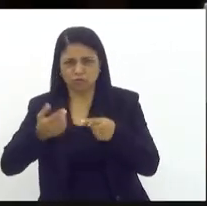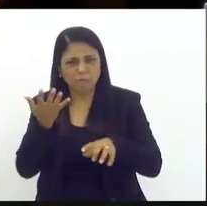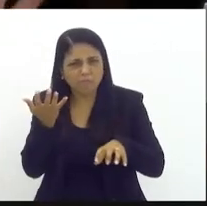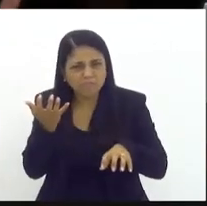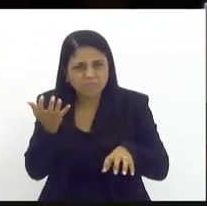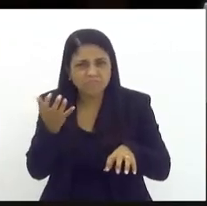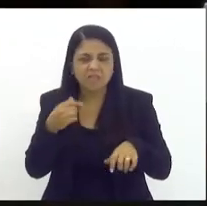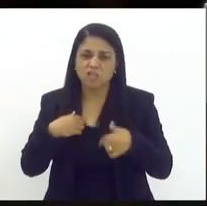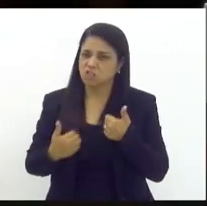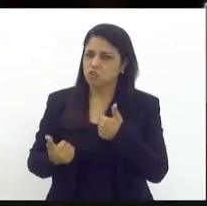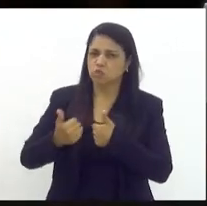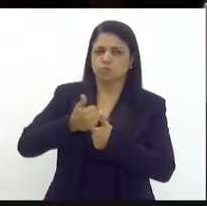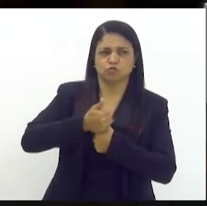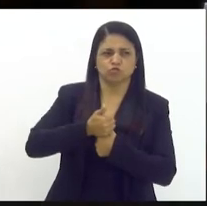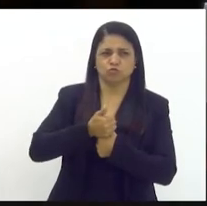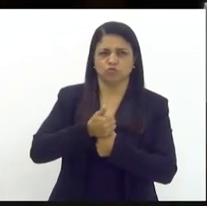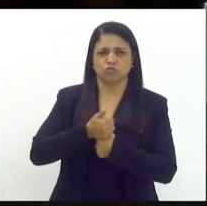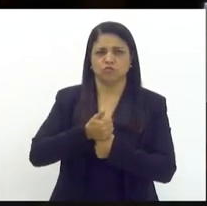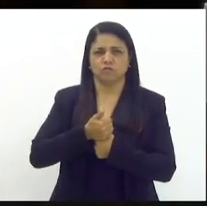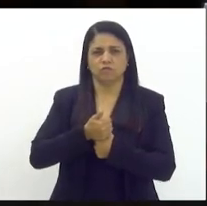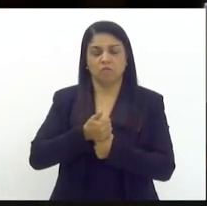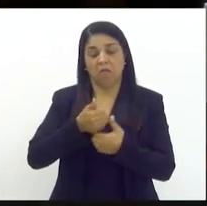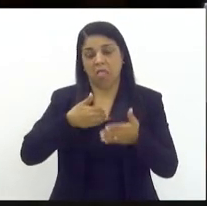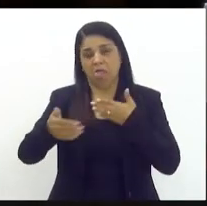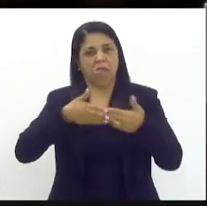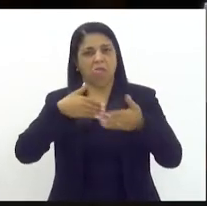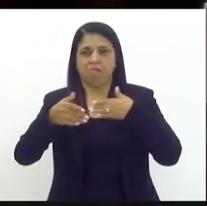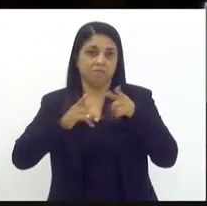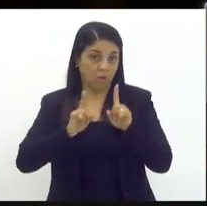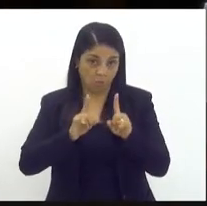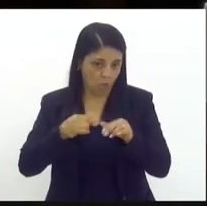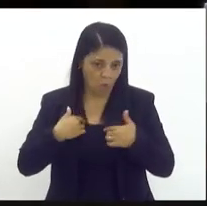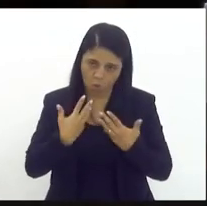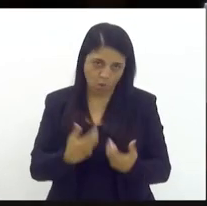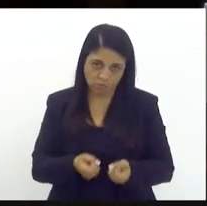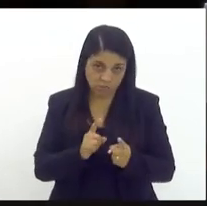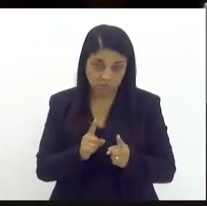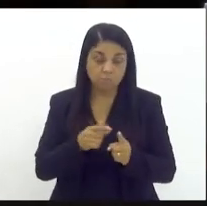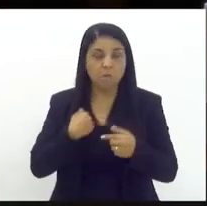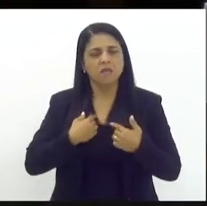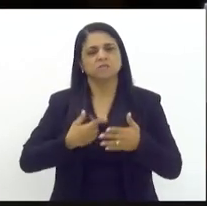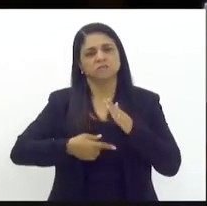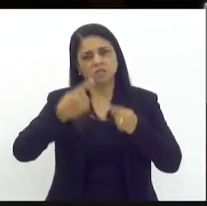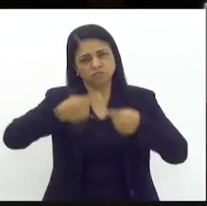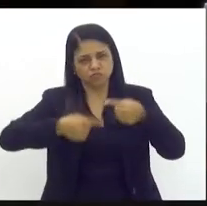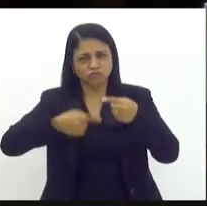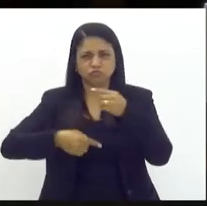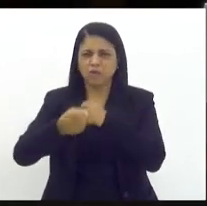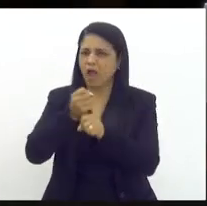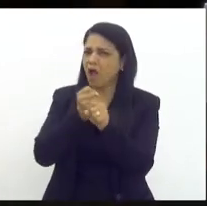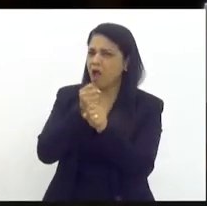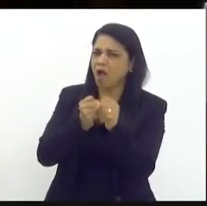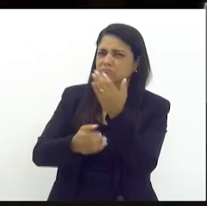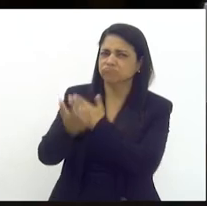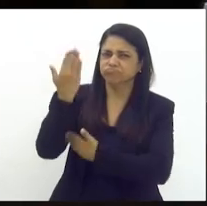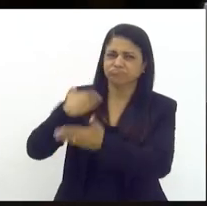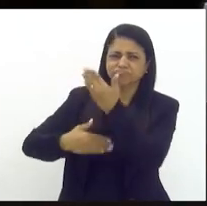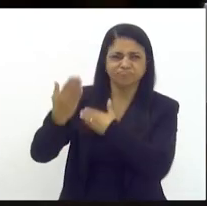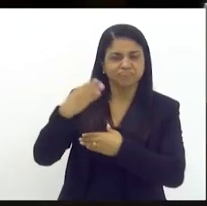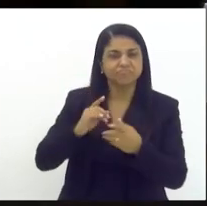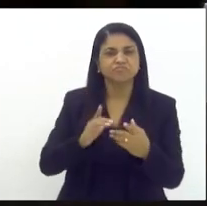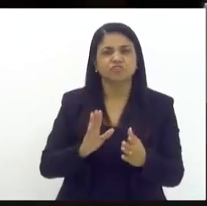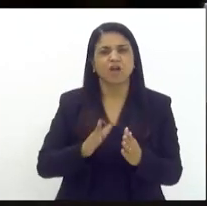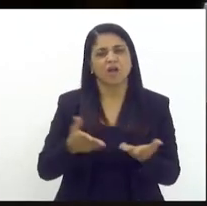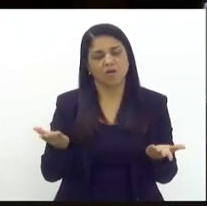substitutivo passar a louca mas quiser existe essa discussão há muito tempo para a gente se surpreender com alguma soluções que estão no mercado